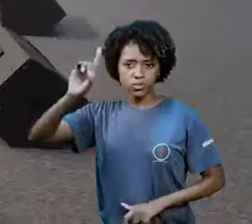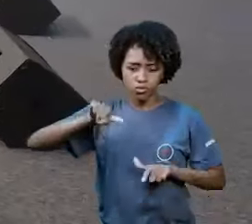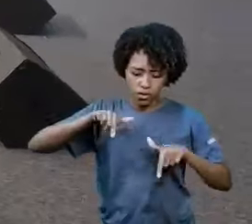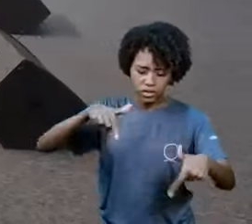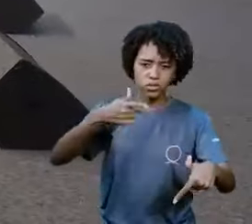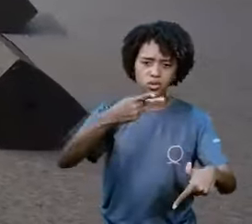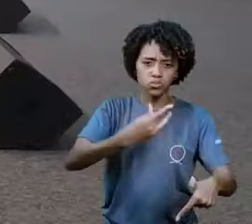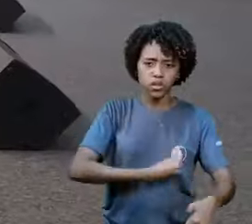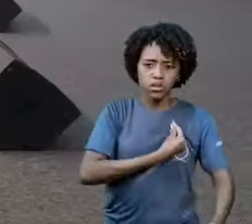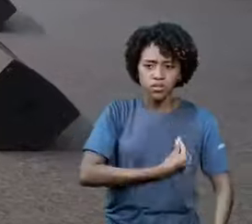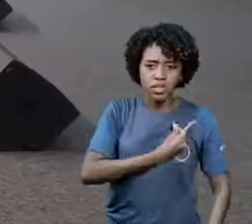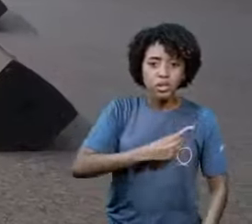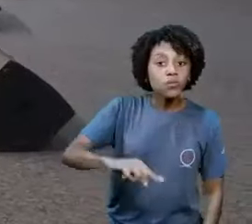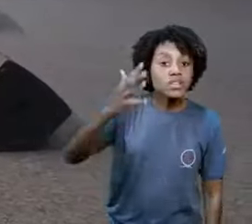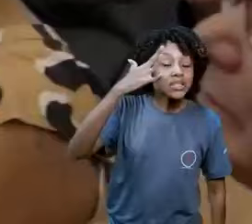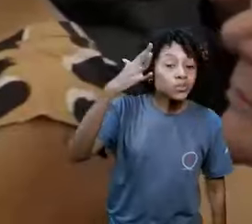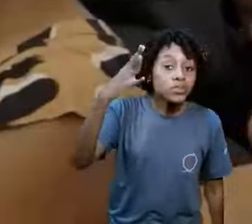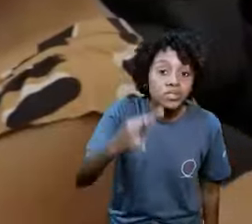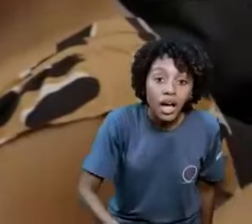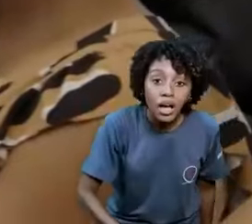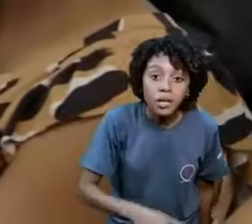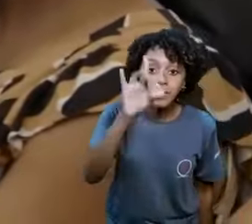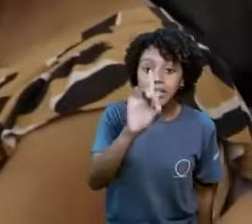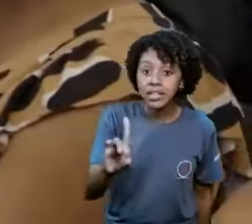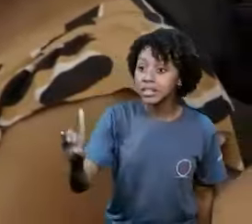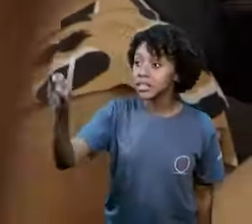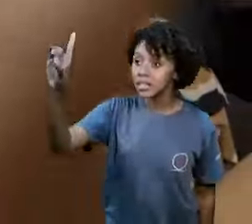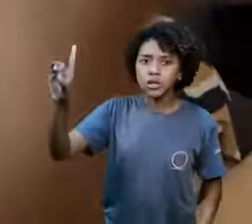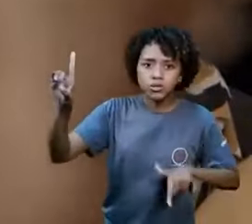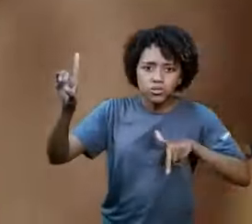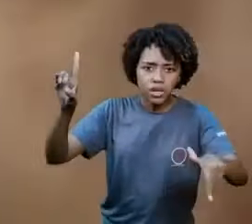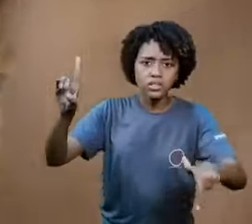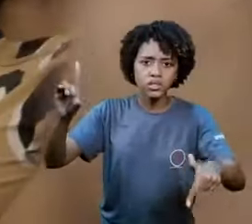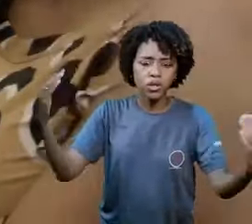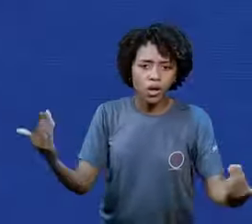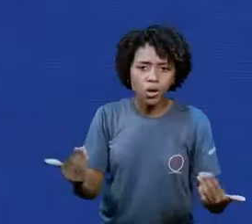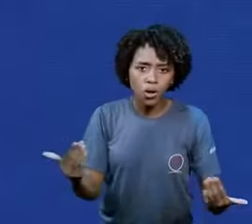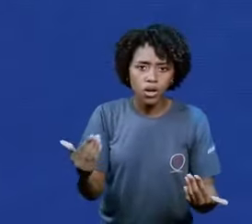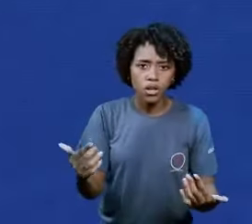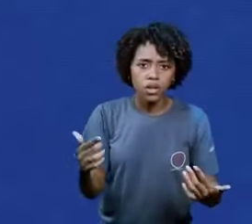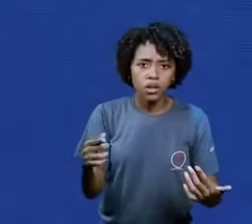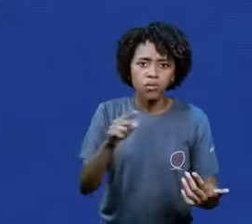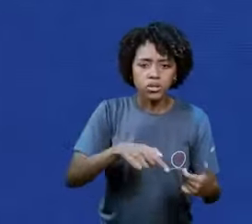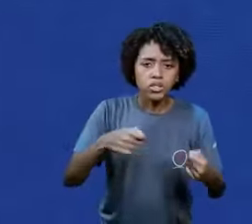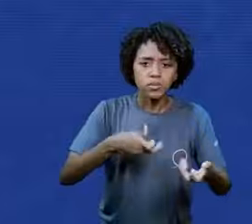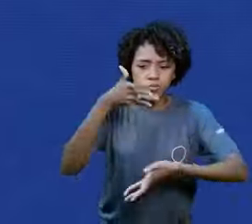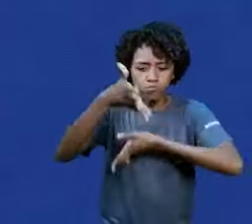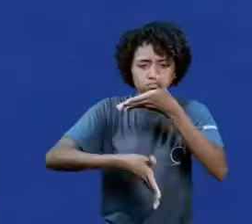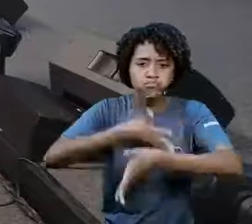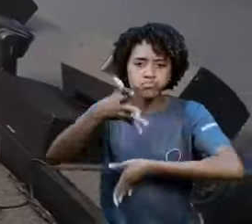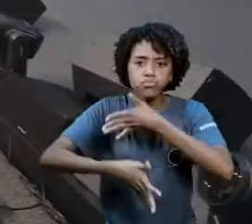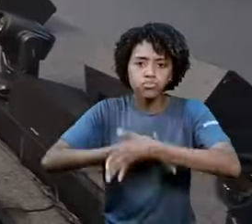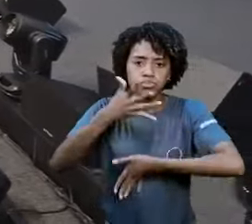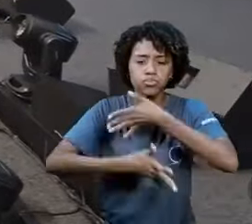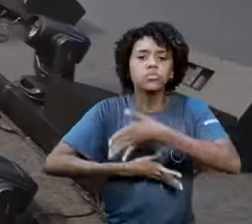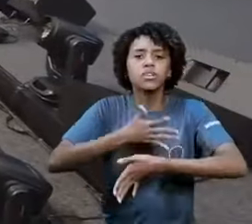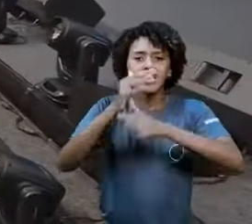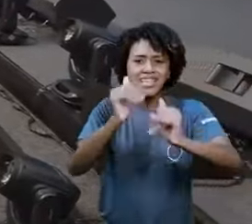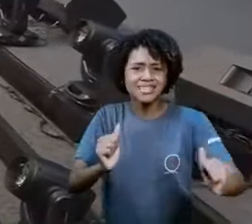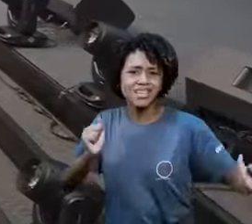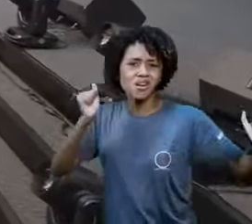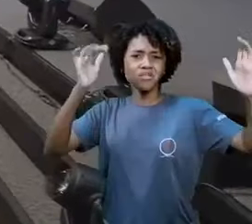vida e você nem sabe e ele tá agindo abre a tua boca meu querido